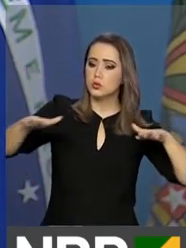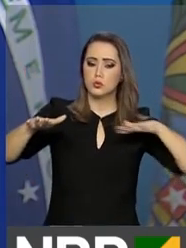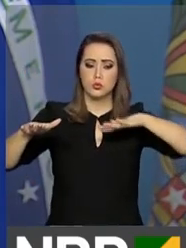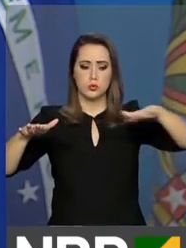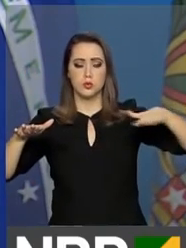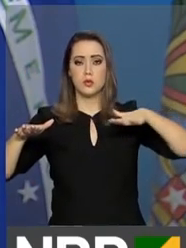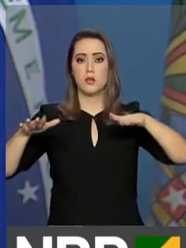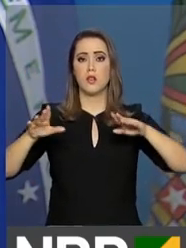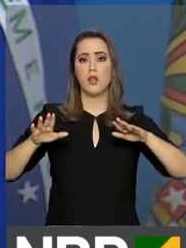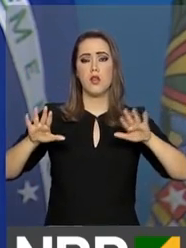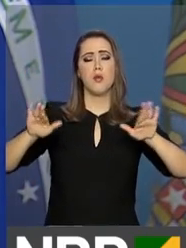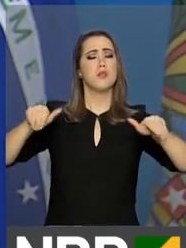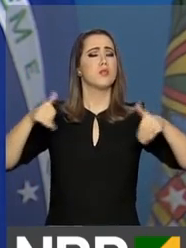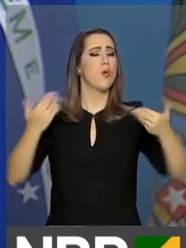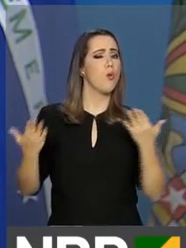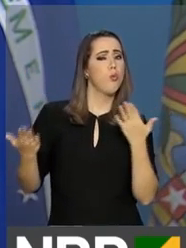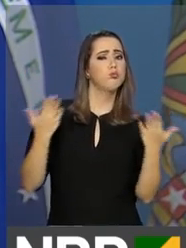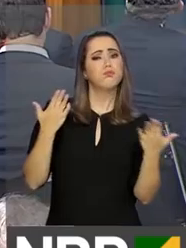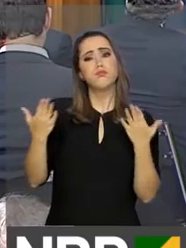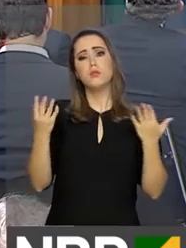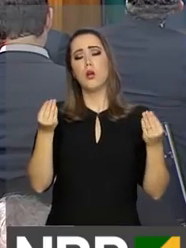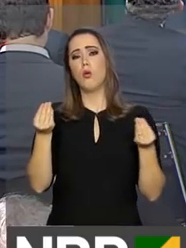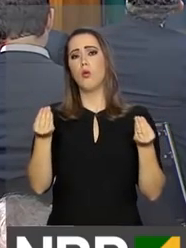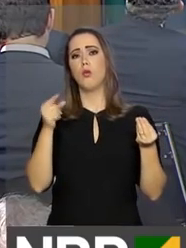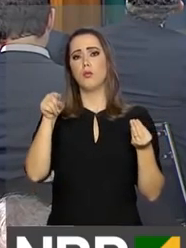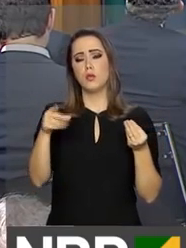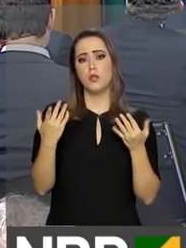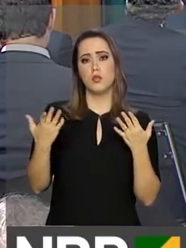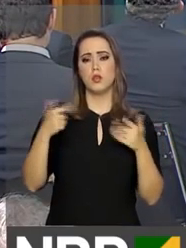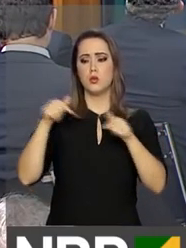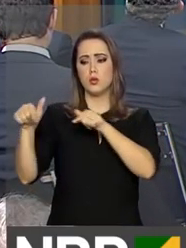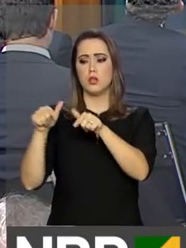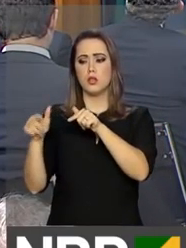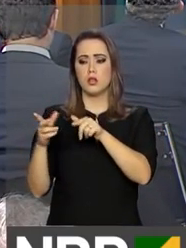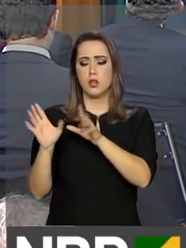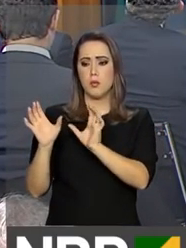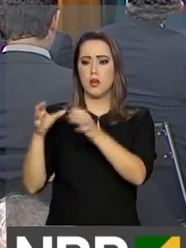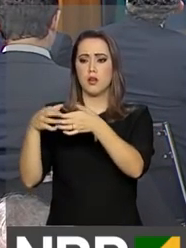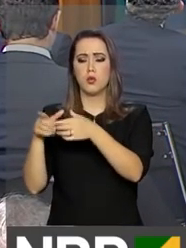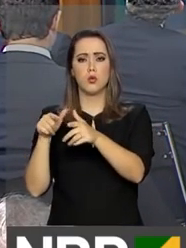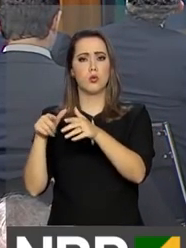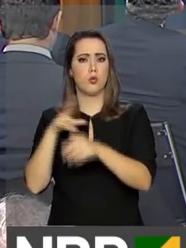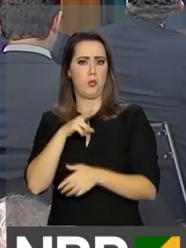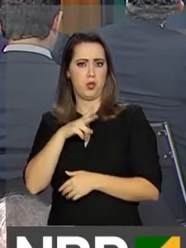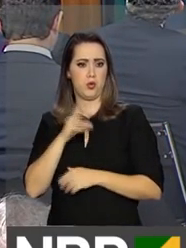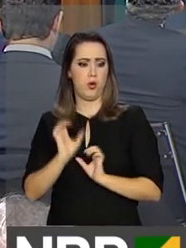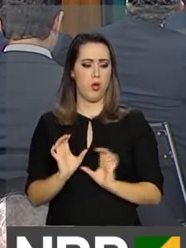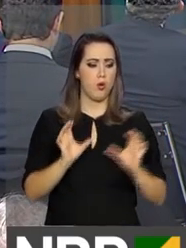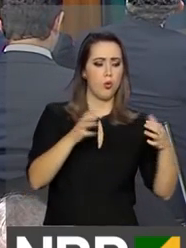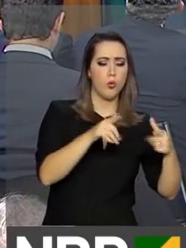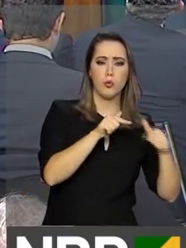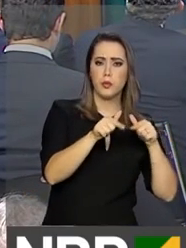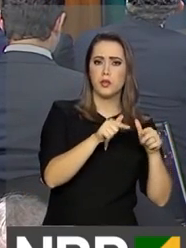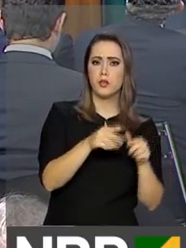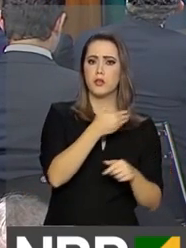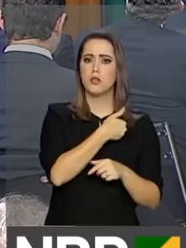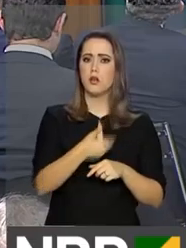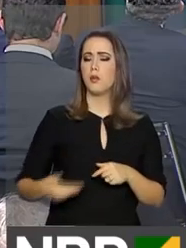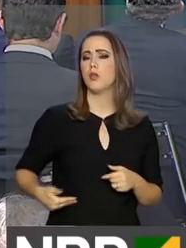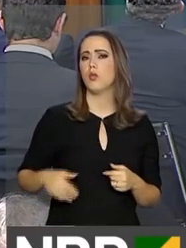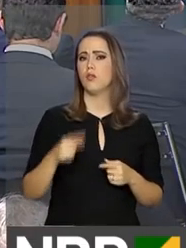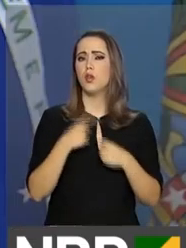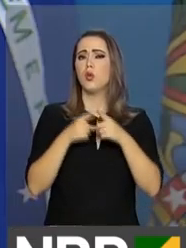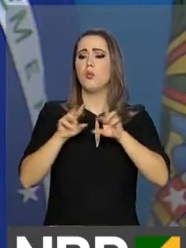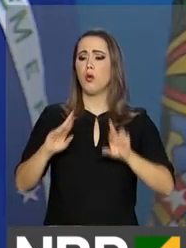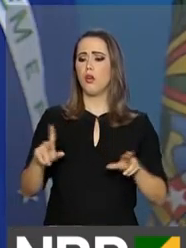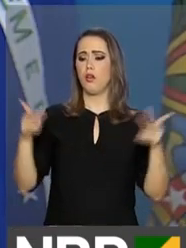seguinte, qual é a relação lógica, a correlação lógica que existe entre o trabalhador da iniciativa privada e o trabalhador da